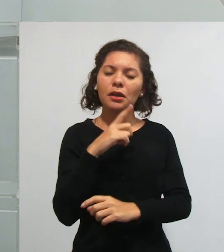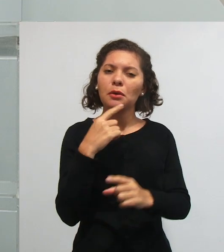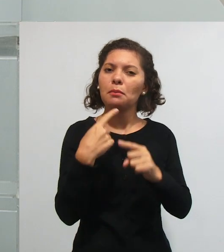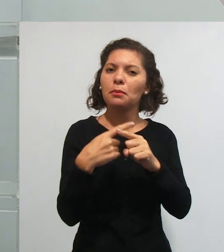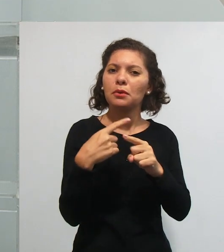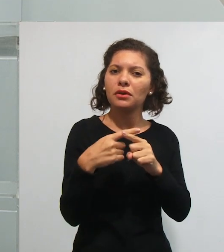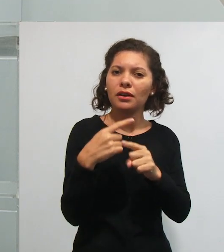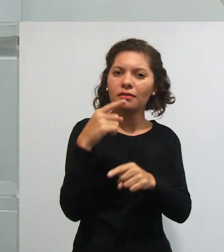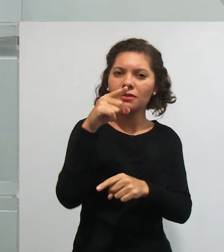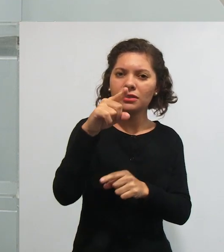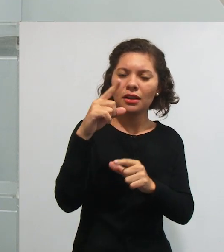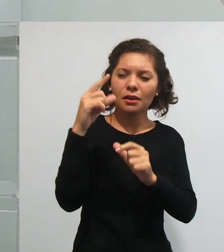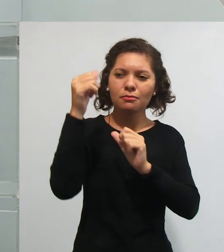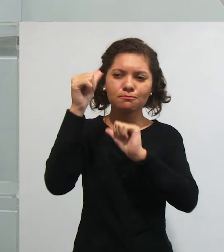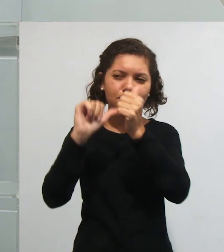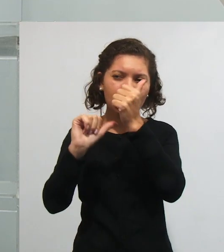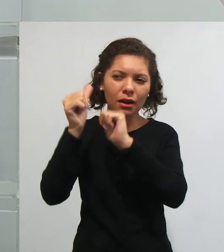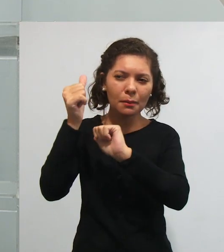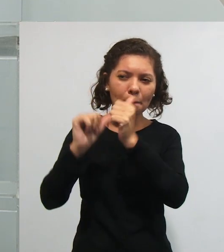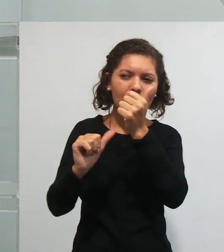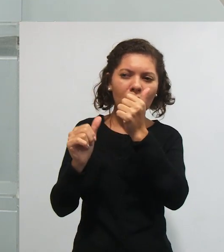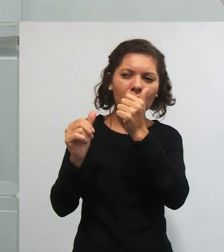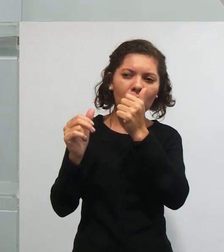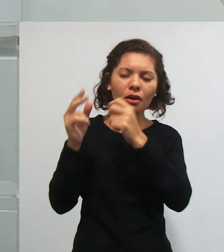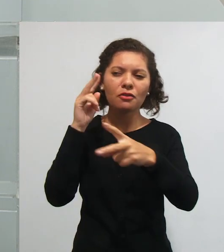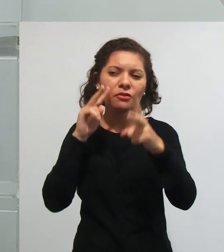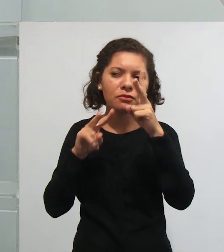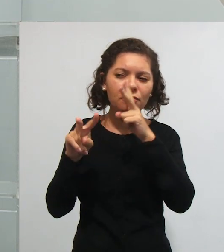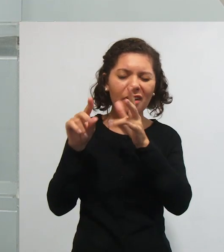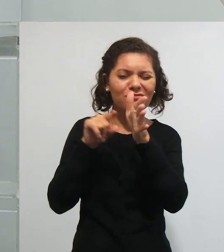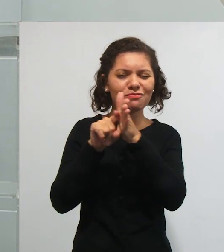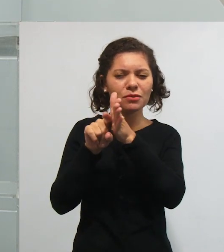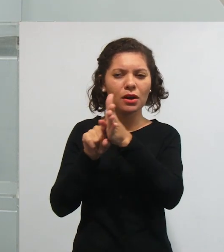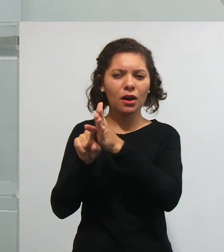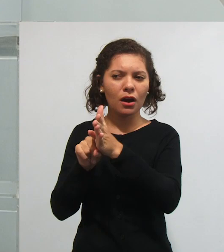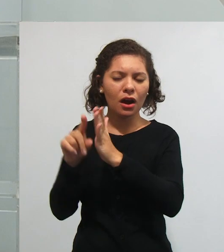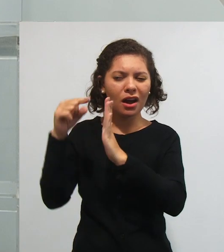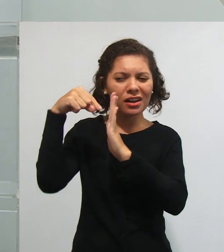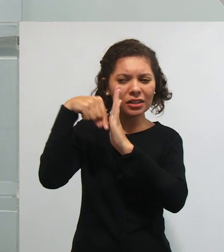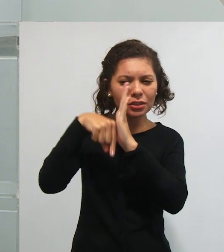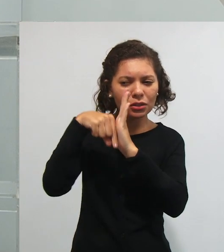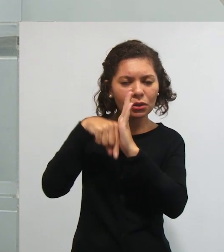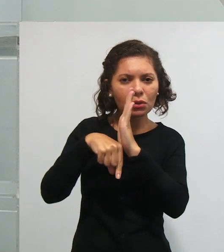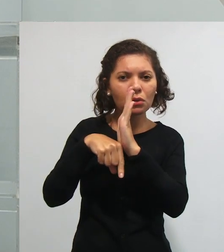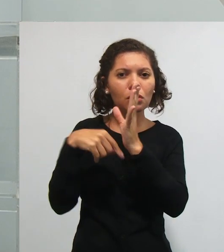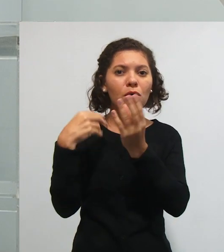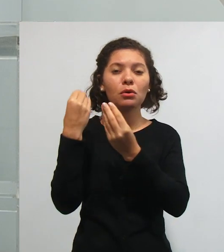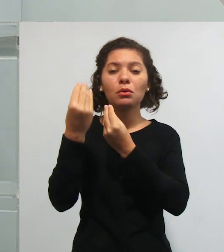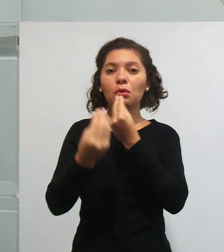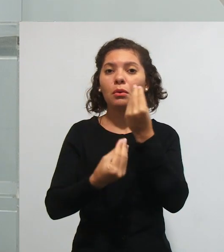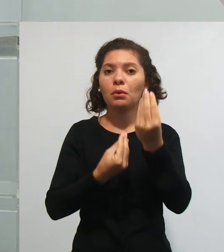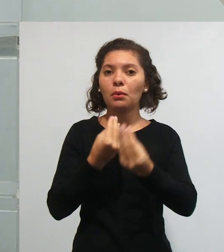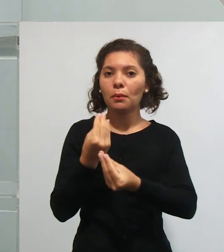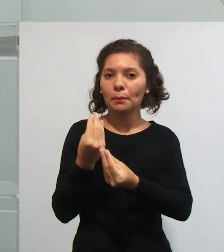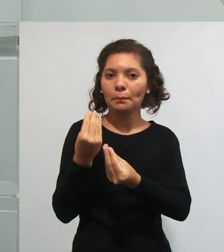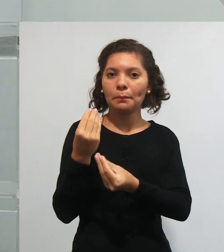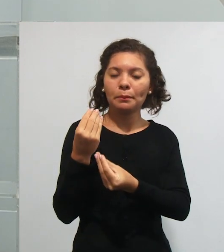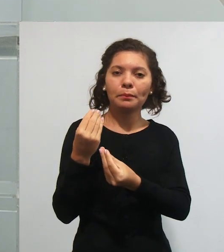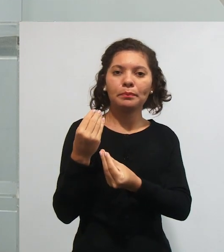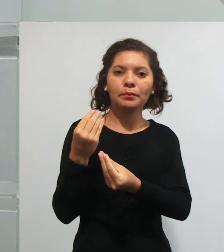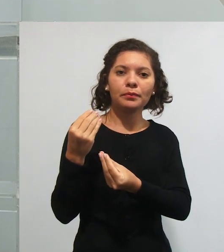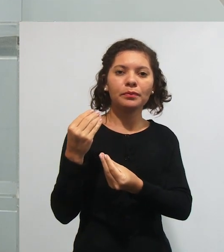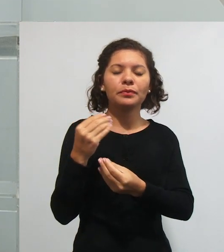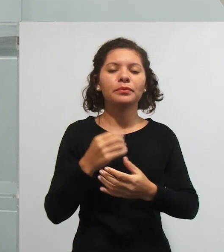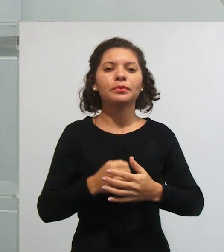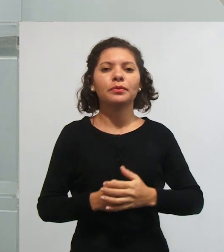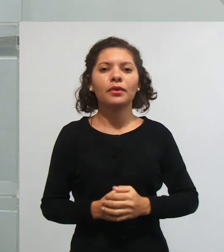avalia, você analisa, você estuda, de preferência, o estado da arte. Nome bonito, né? O estado